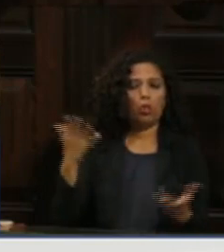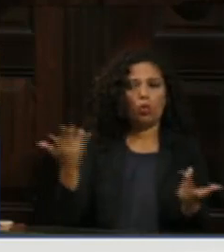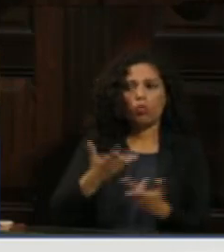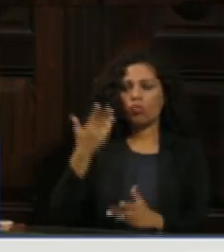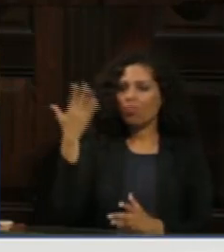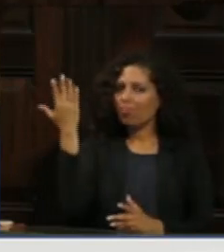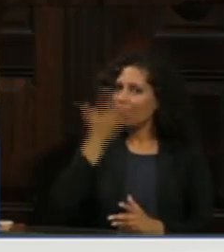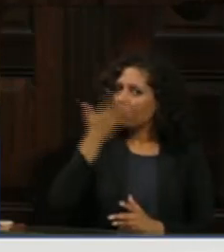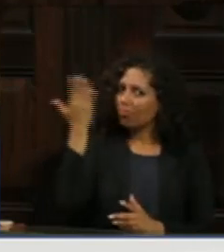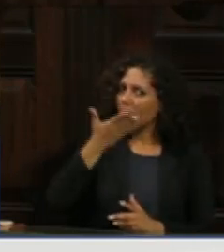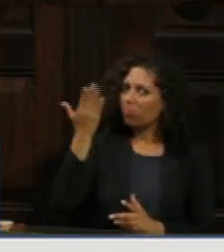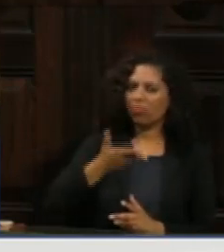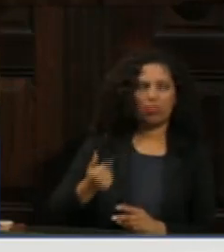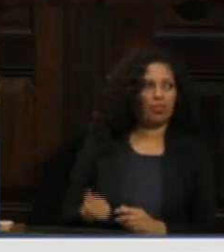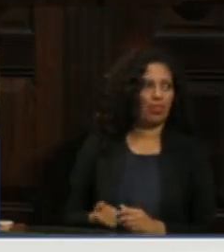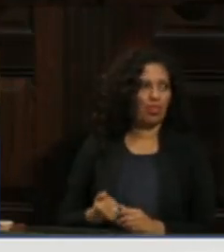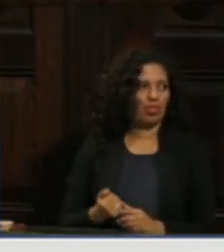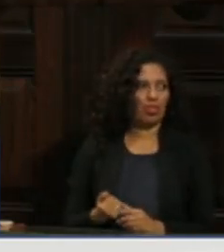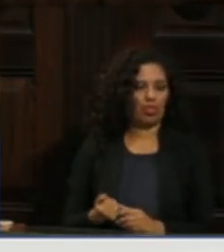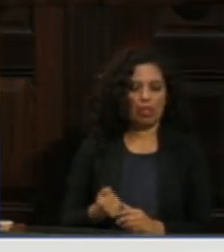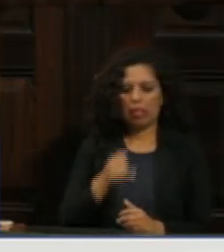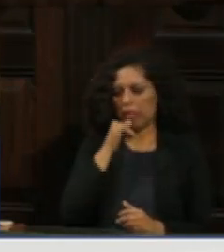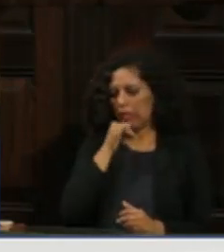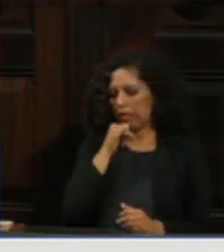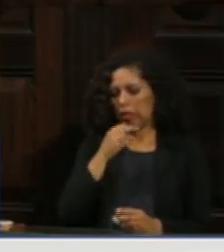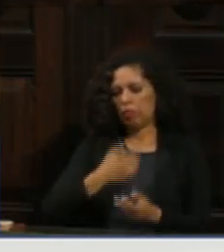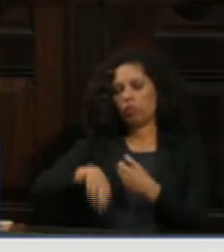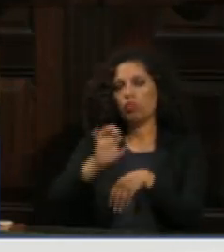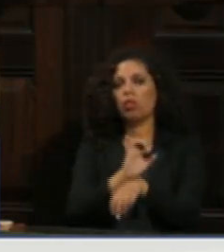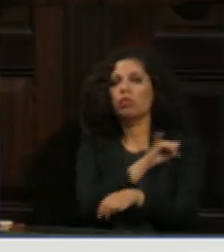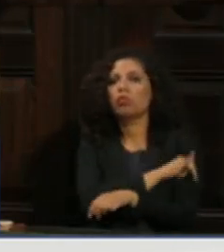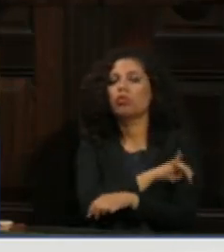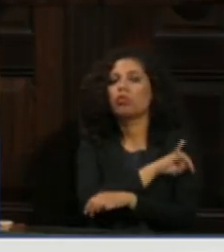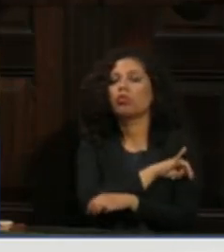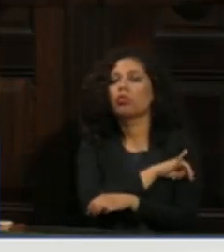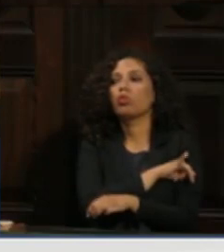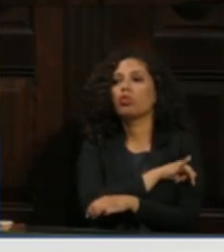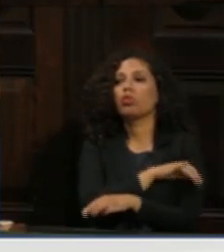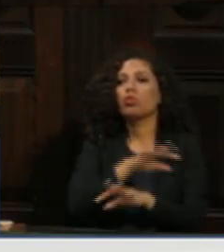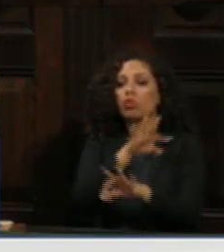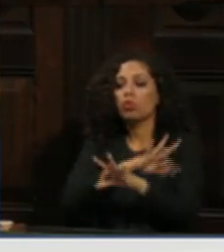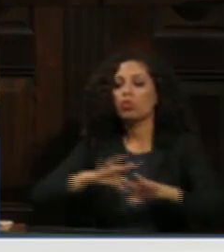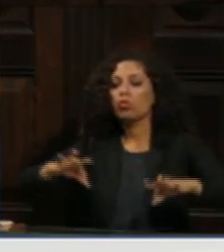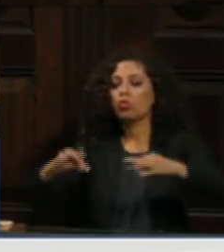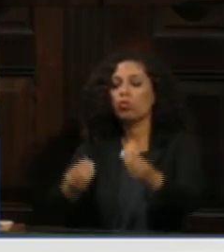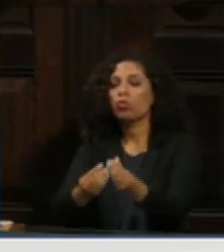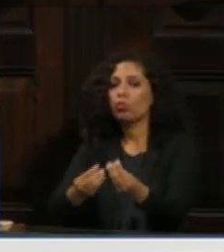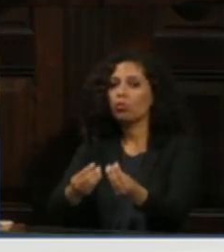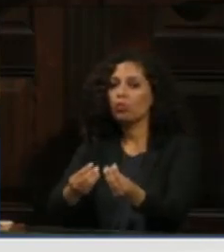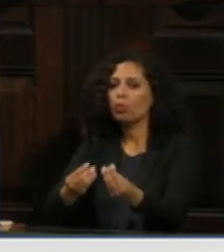praça pública e nas ruas todos os dias, especialmente na região que me colocou aqui, que é a região centro-norte